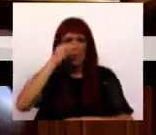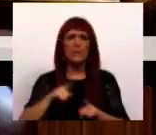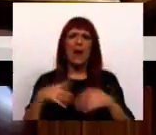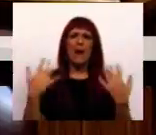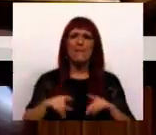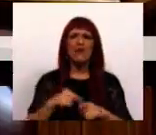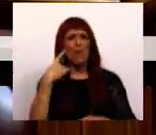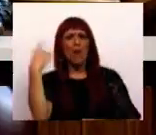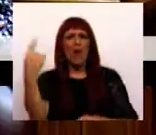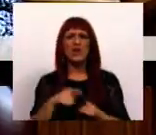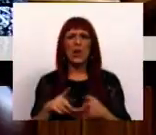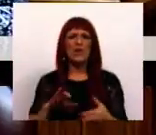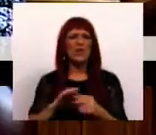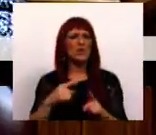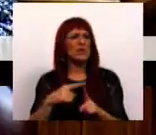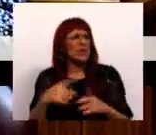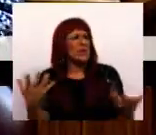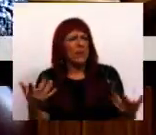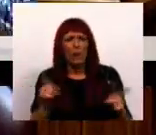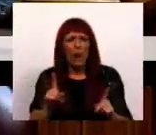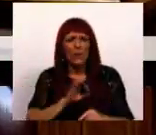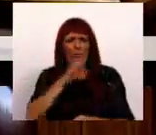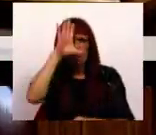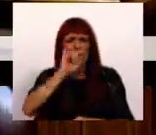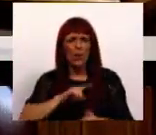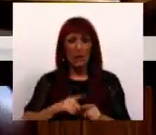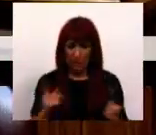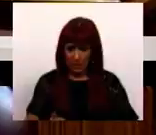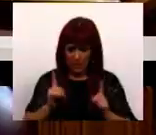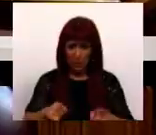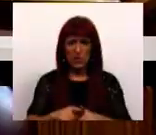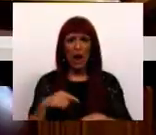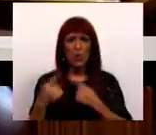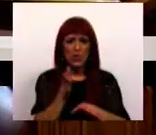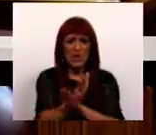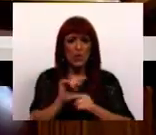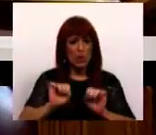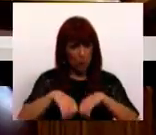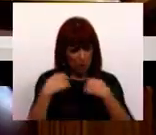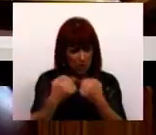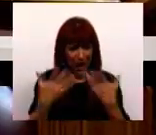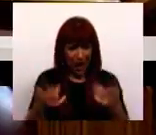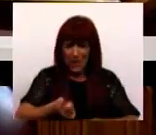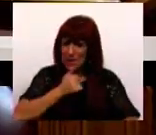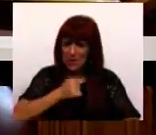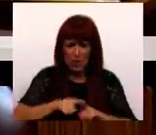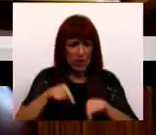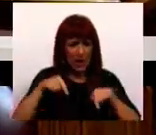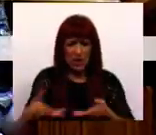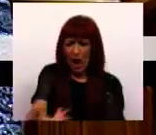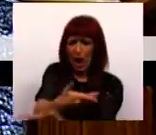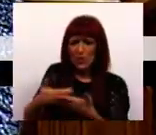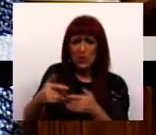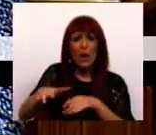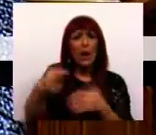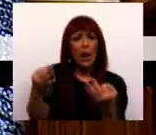de mostrar algum braço de ferro. Não, Sr. Primeiro-Ministro, esta relação com os determinados agentes da sociedade é determinante para que as relações